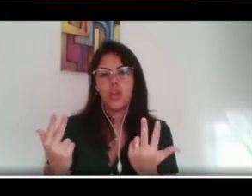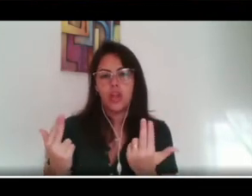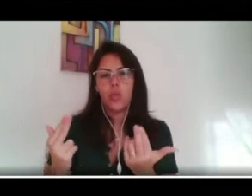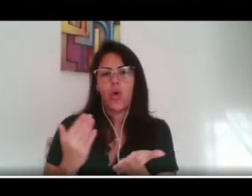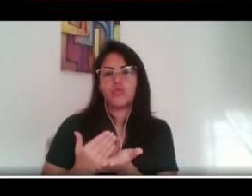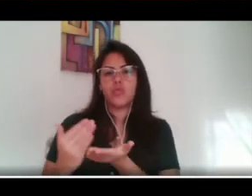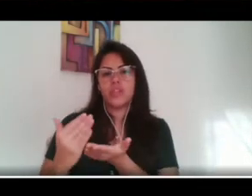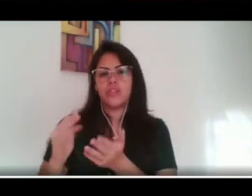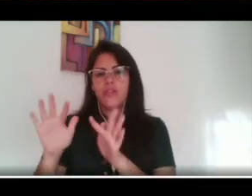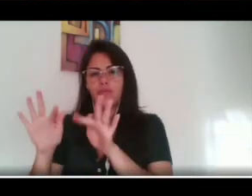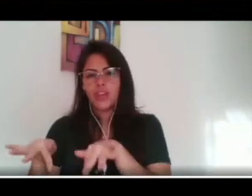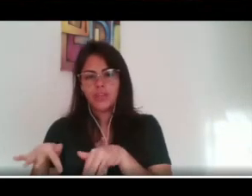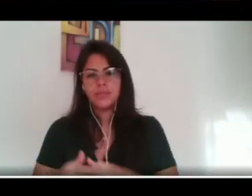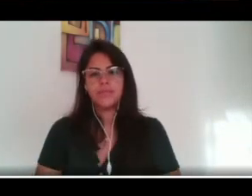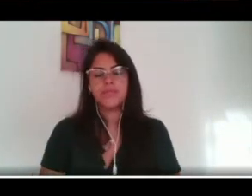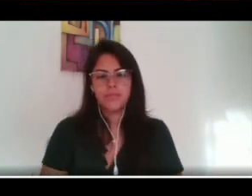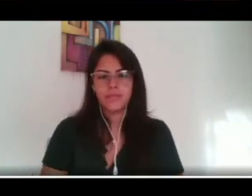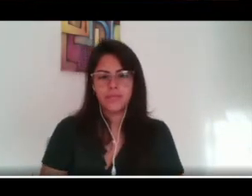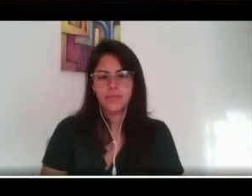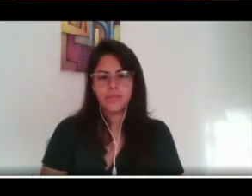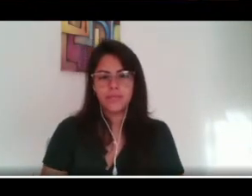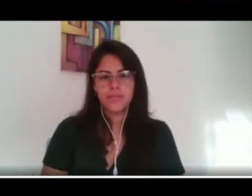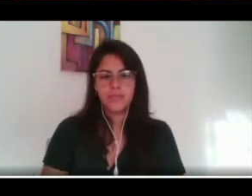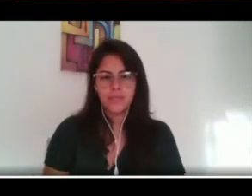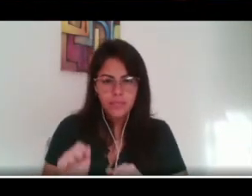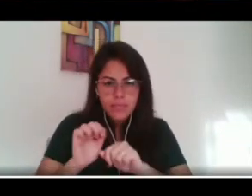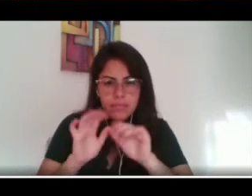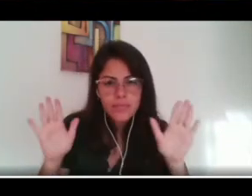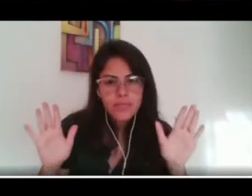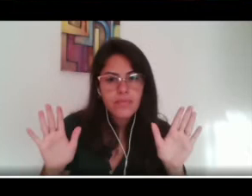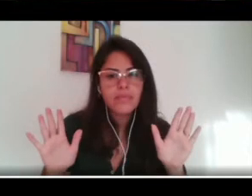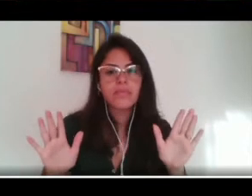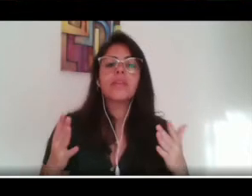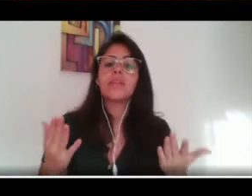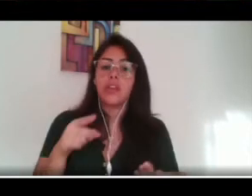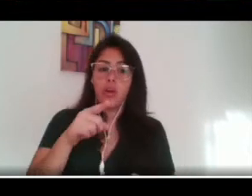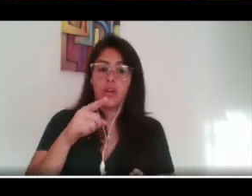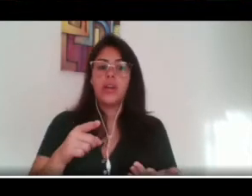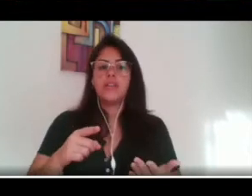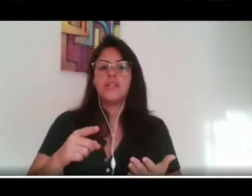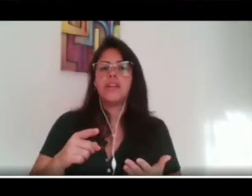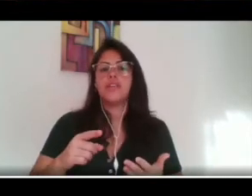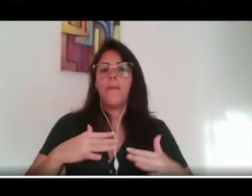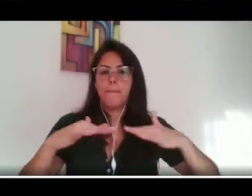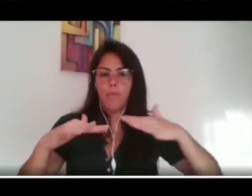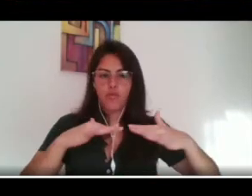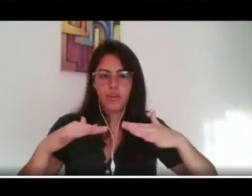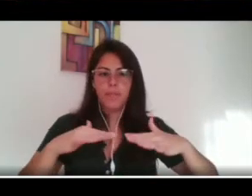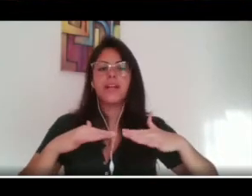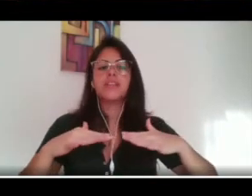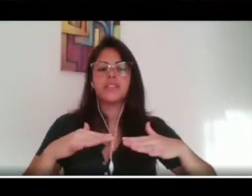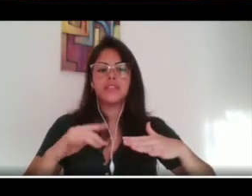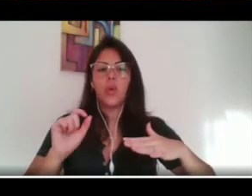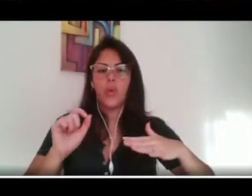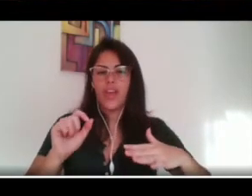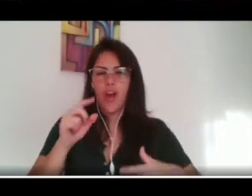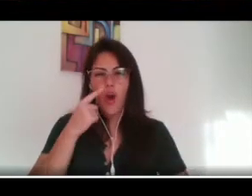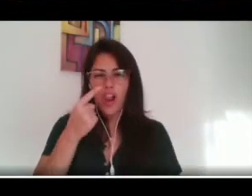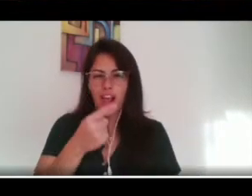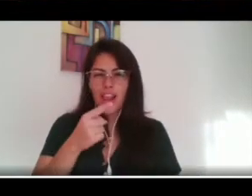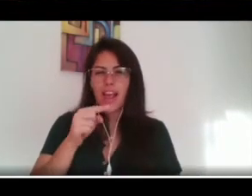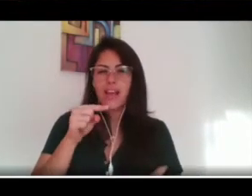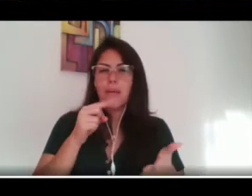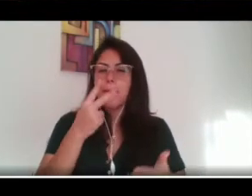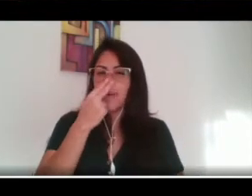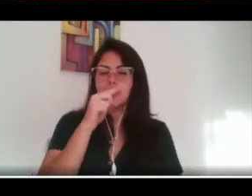Tá claro, pessoal? Então, ao longo do movimento aqui, por exemplo, a trajetória é essa linha pontilhada, e, por